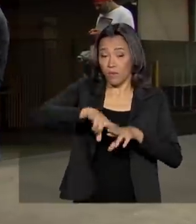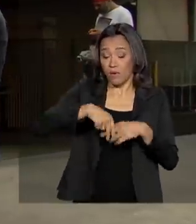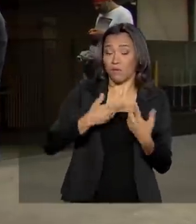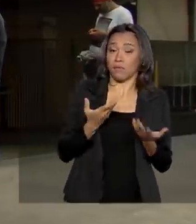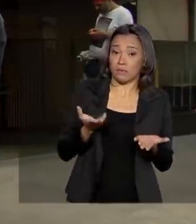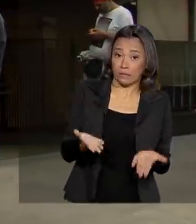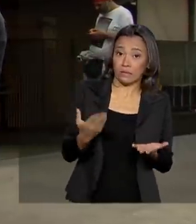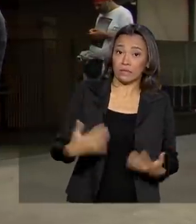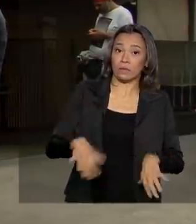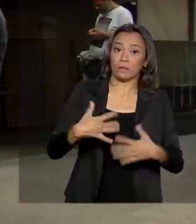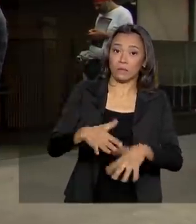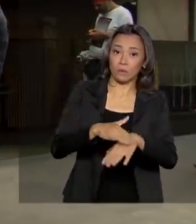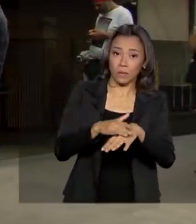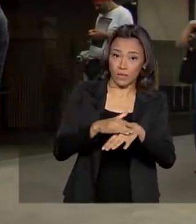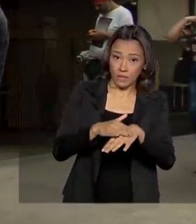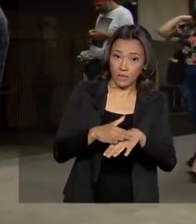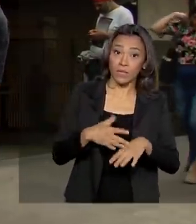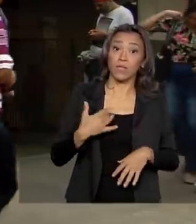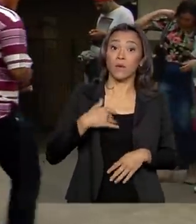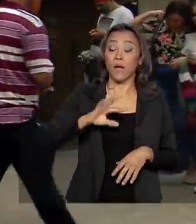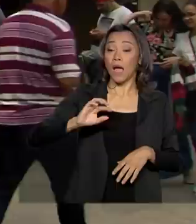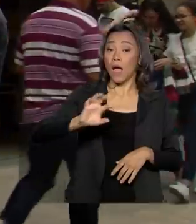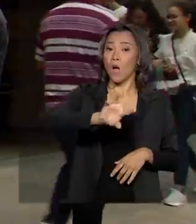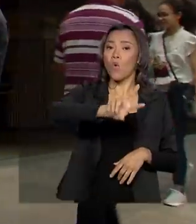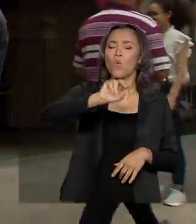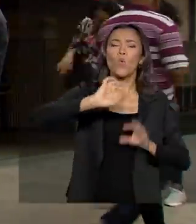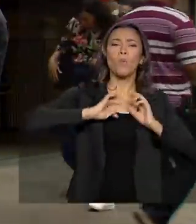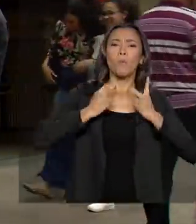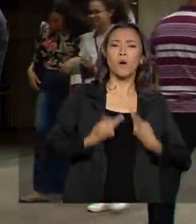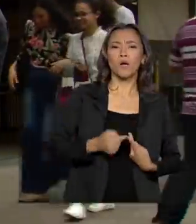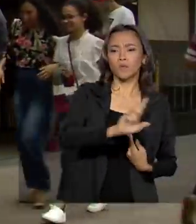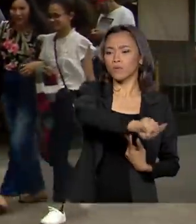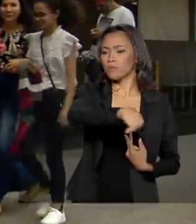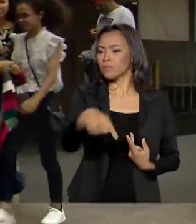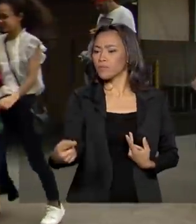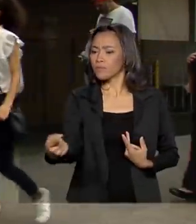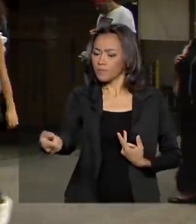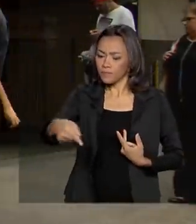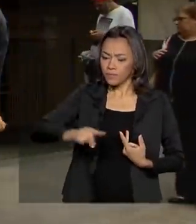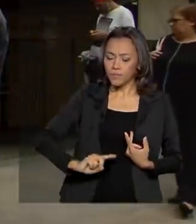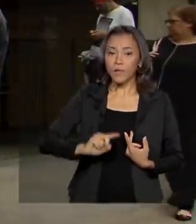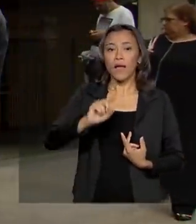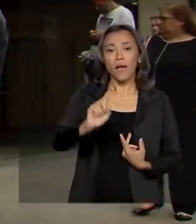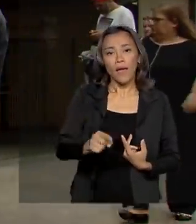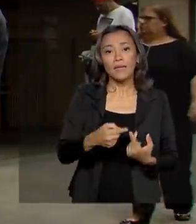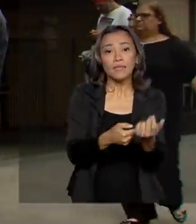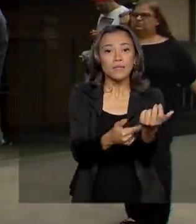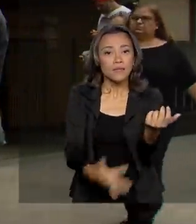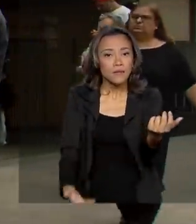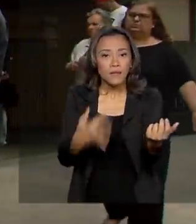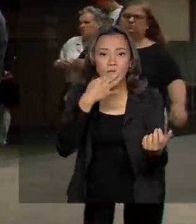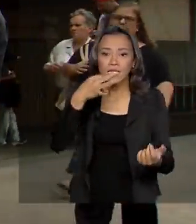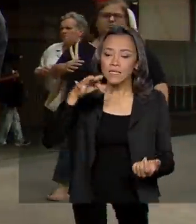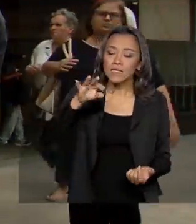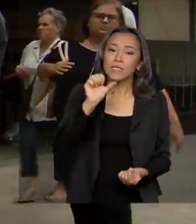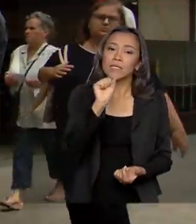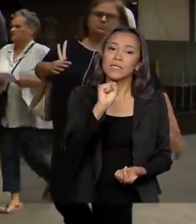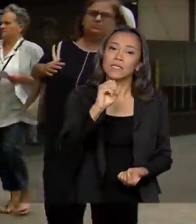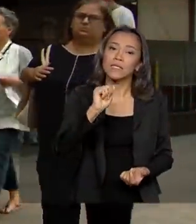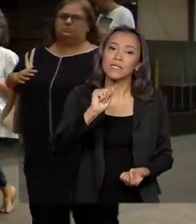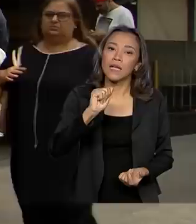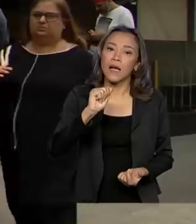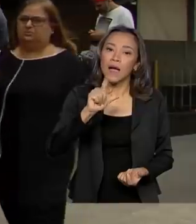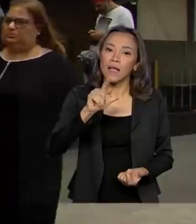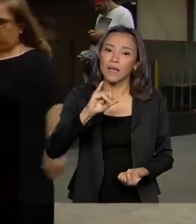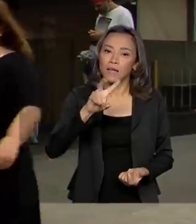a transmissão entre humanos é comum quando há contato com sangue e saliva por exemplo por isso estão